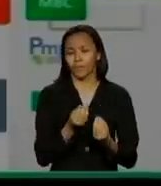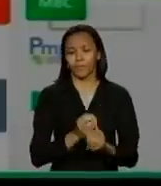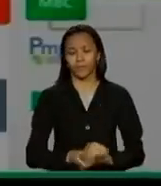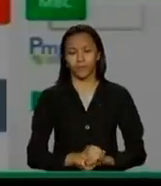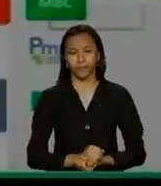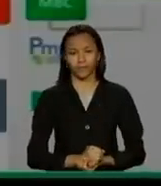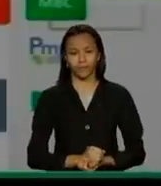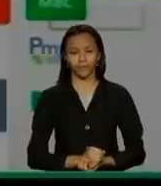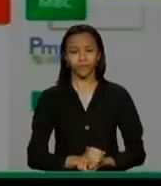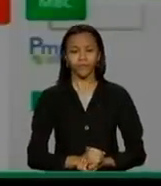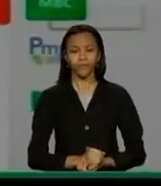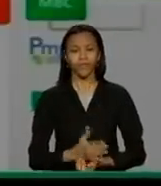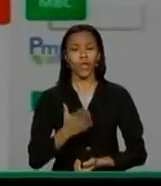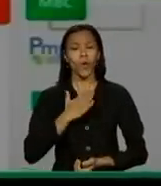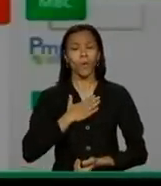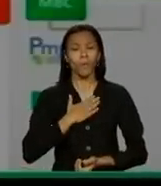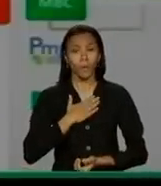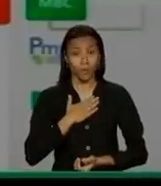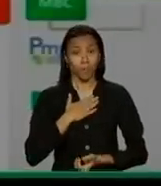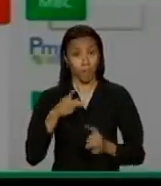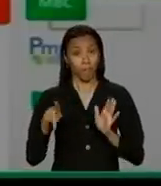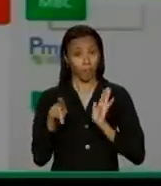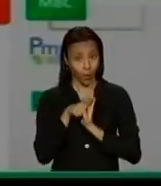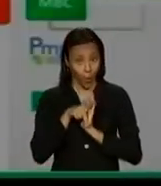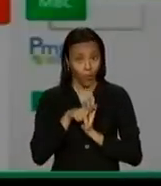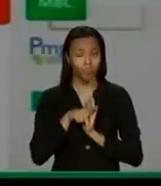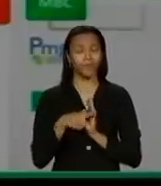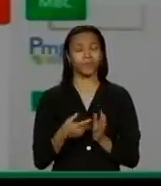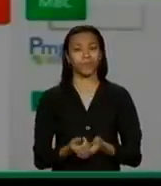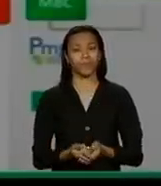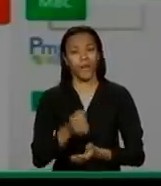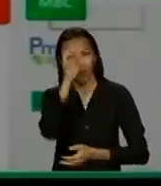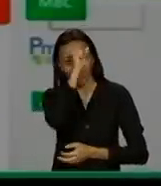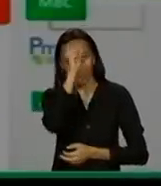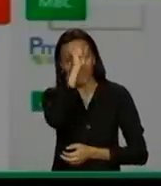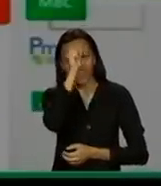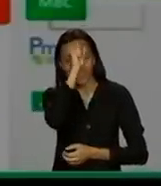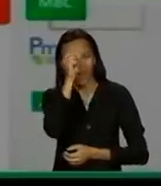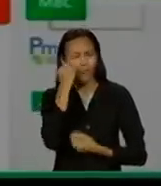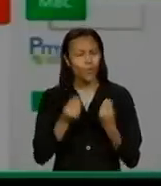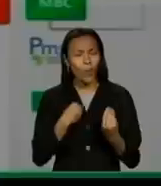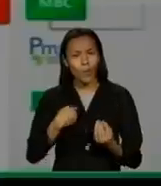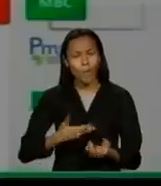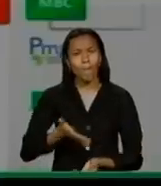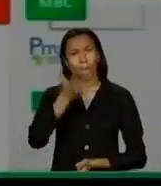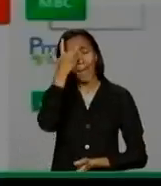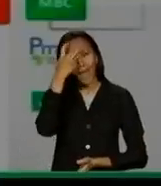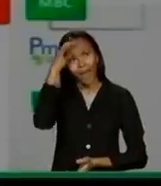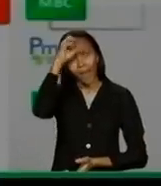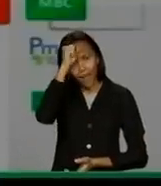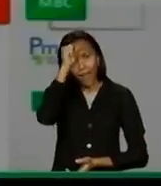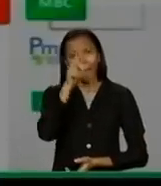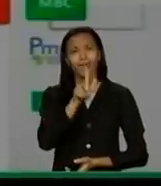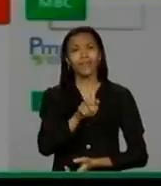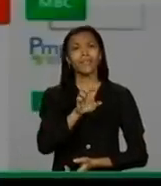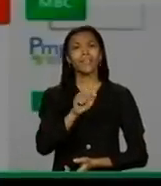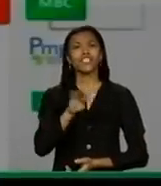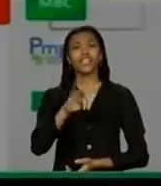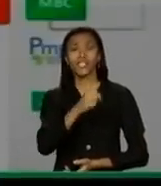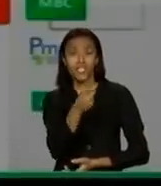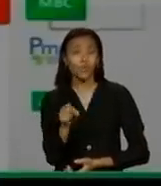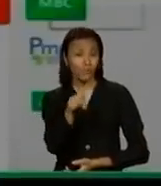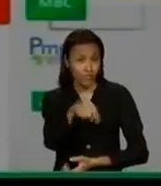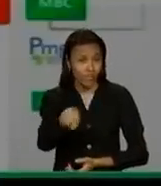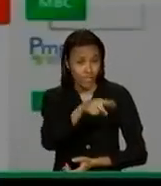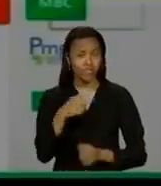eh é meu próprio processo de na gestão mas para também os senhores possam